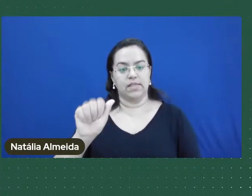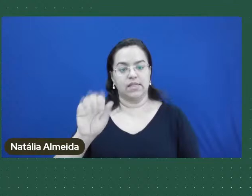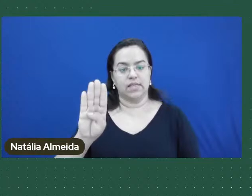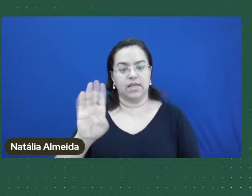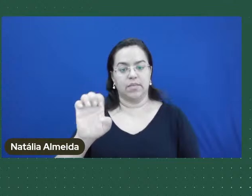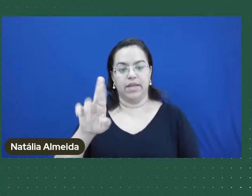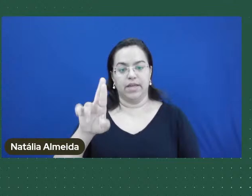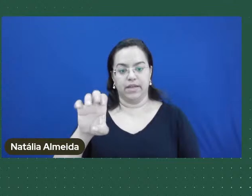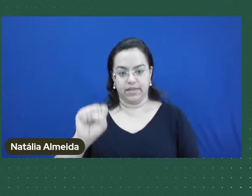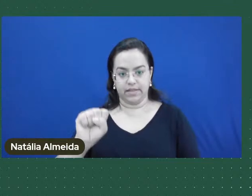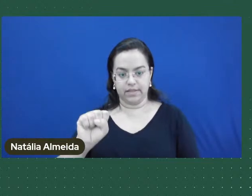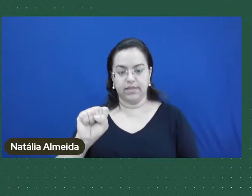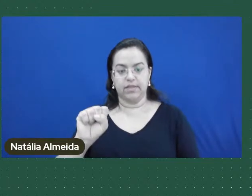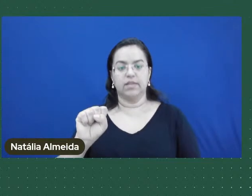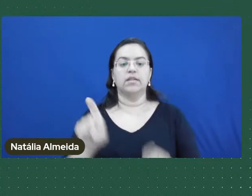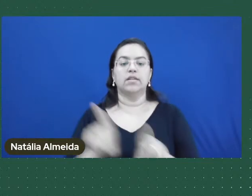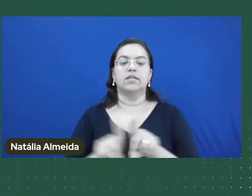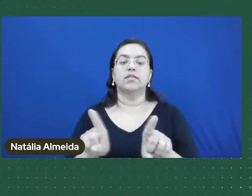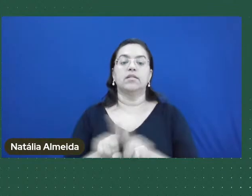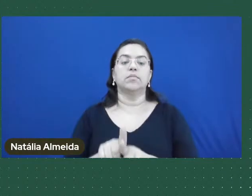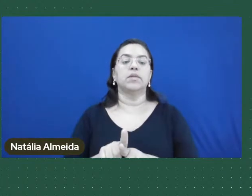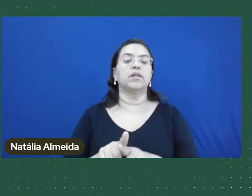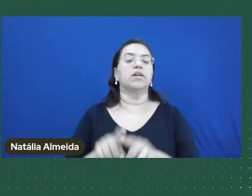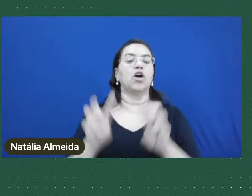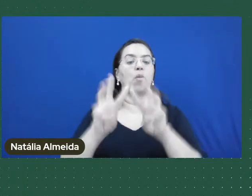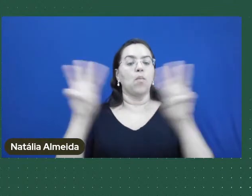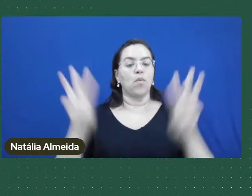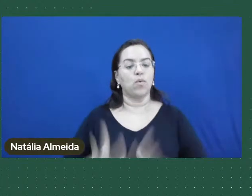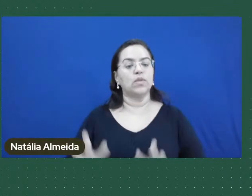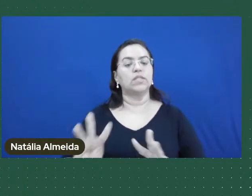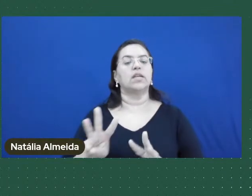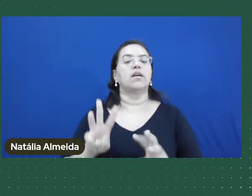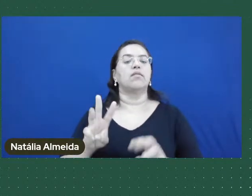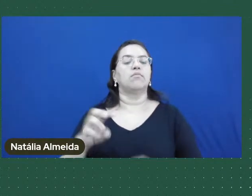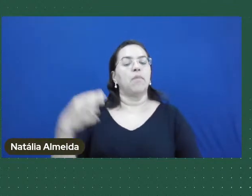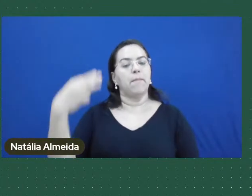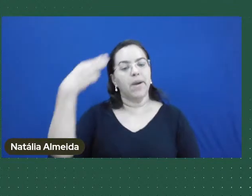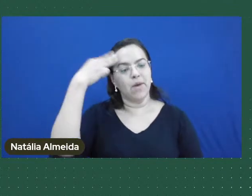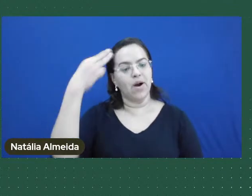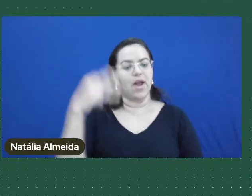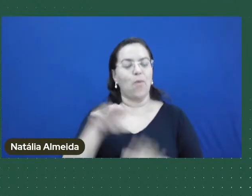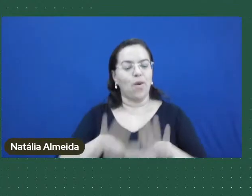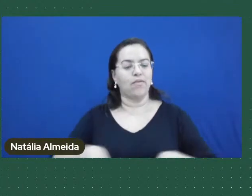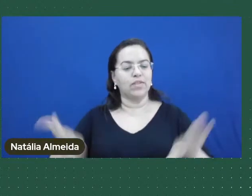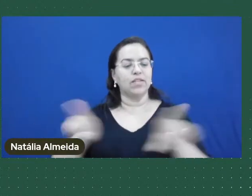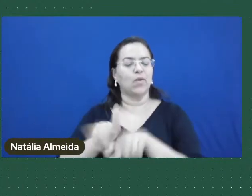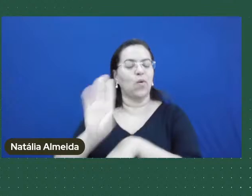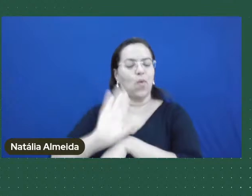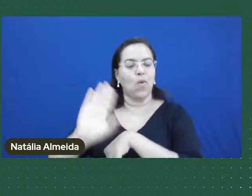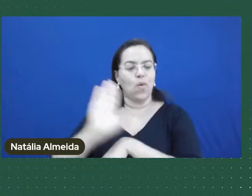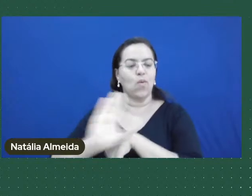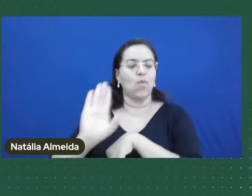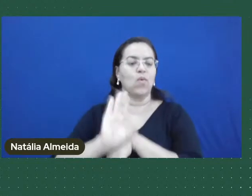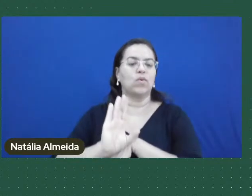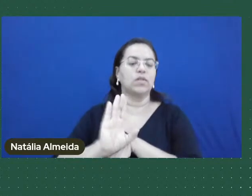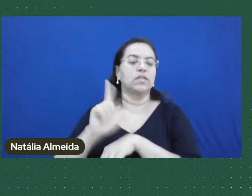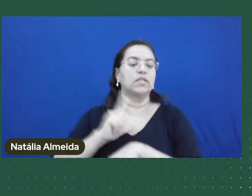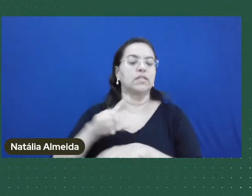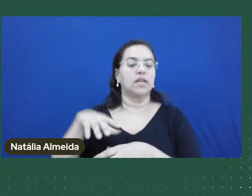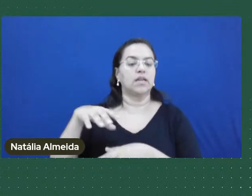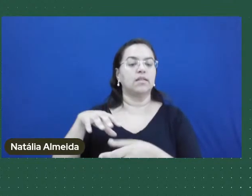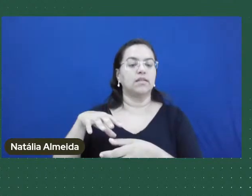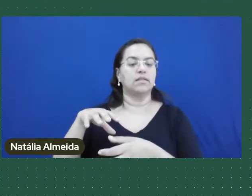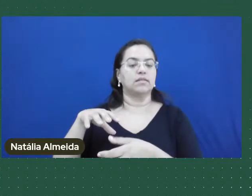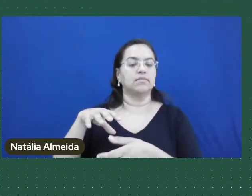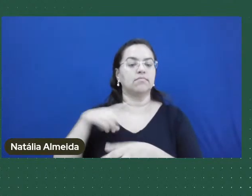Edvander, e o Museu de Arte, o Memorial, o curso de Biblioteconomia, o Departamento de Ciência da Informação,